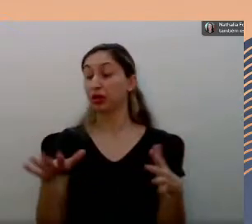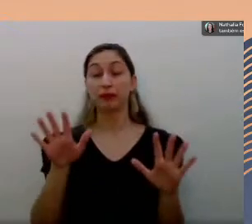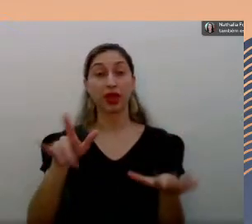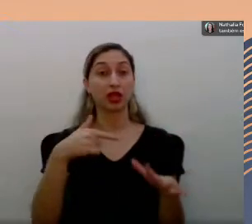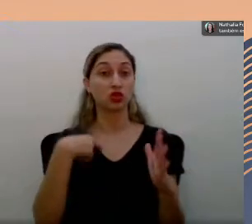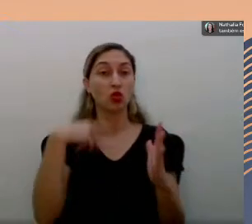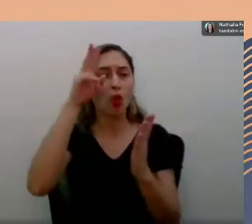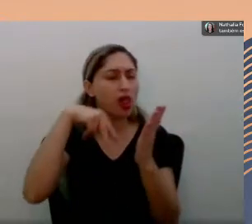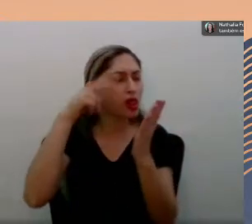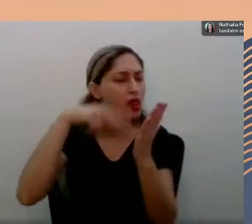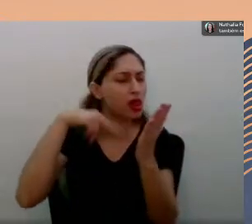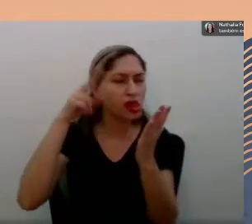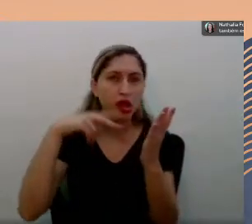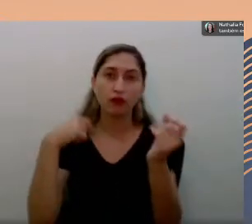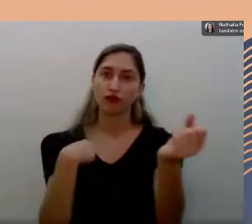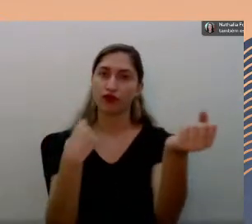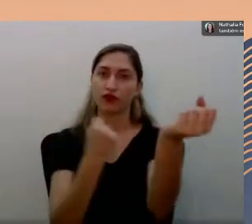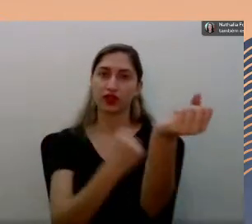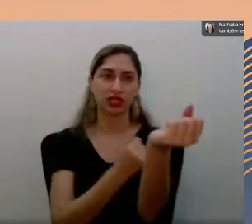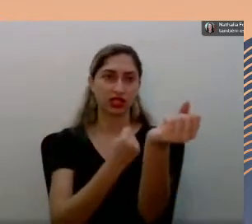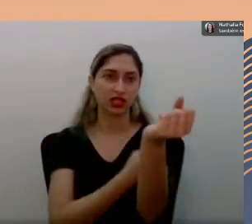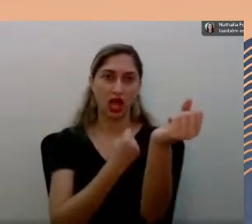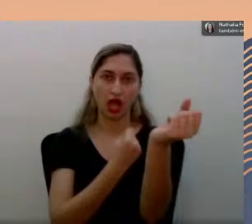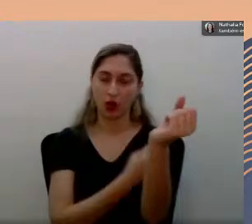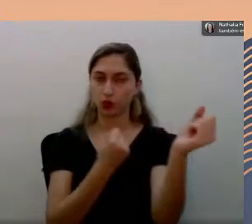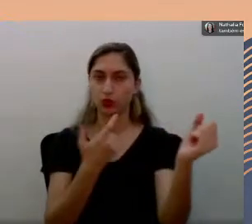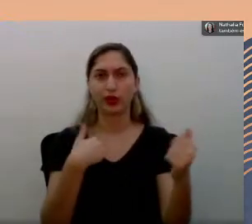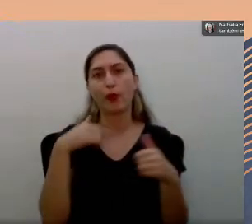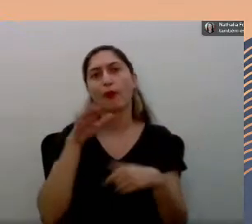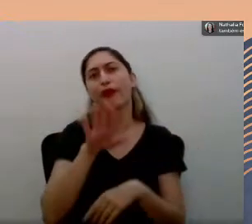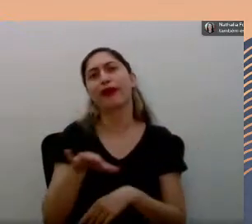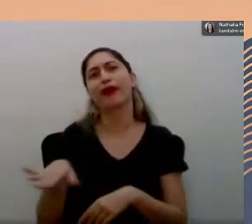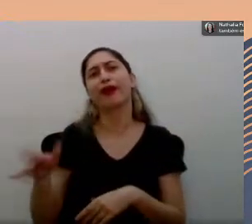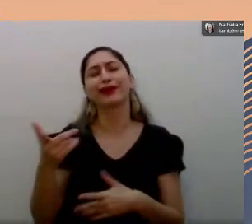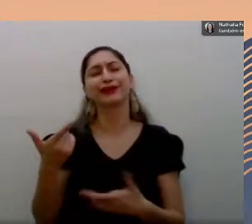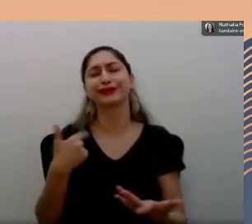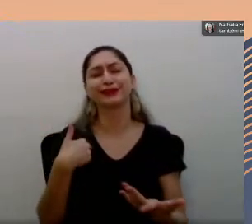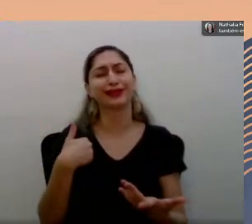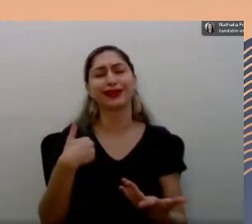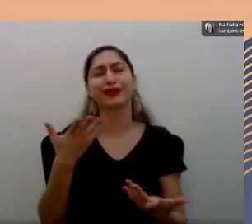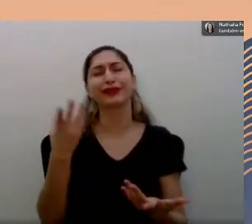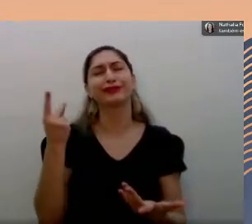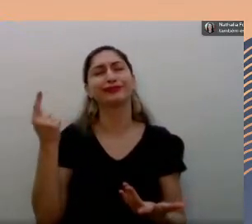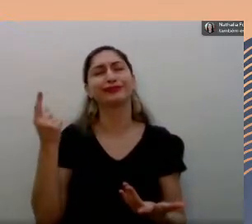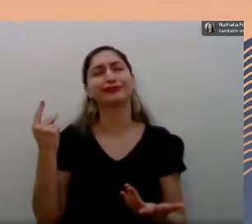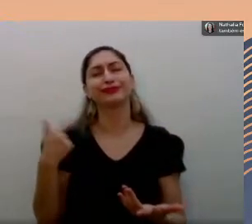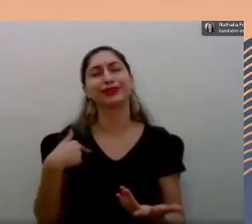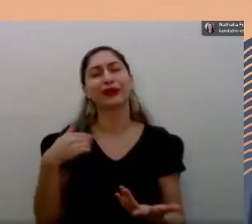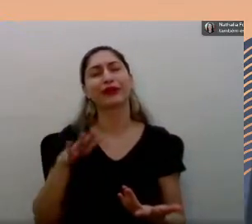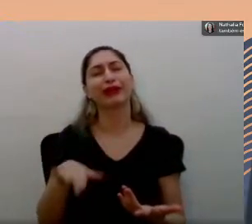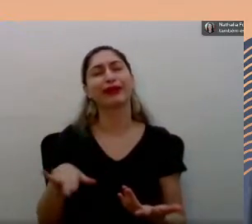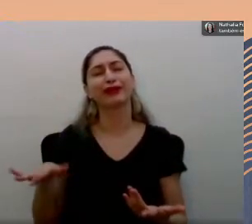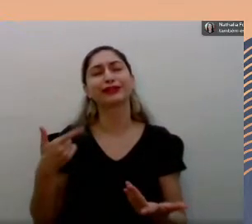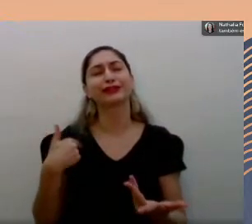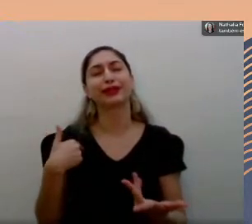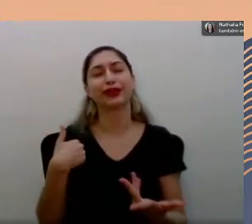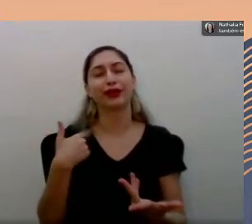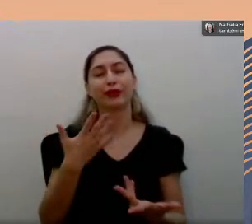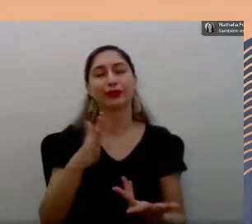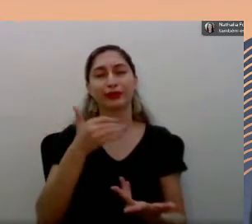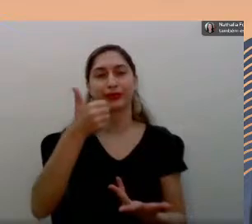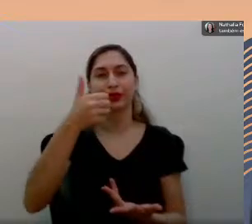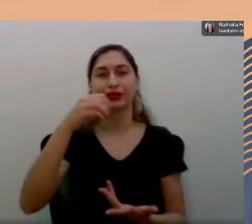muito aquilo obviamente eu não tinha nada a gente pior uma criança na no fim do Meio para o final da década de 80